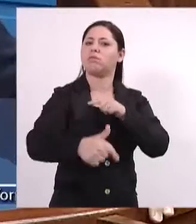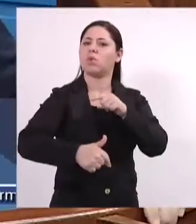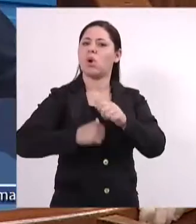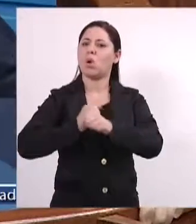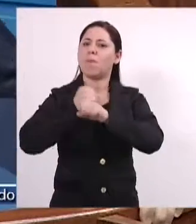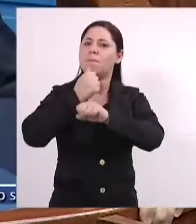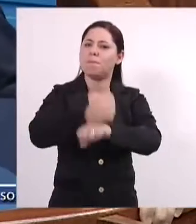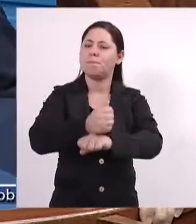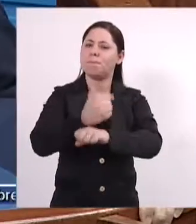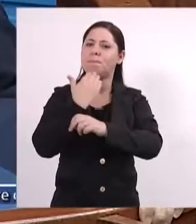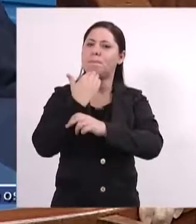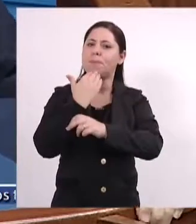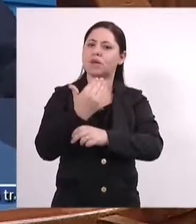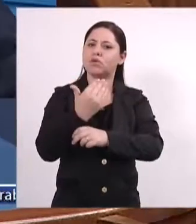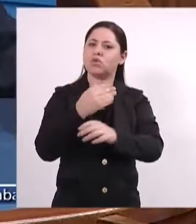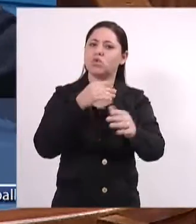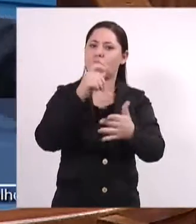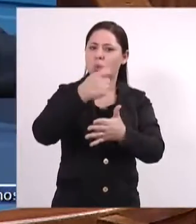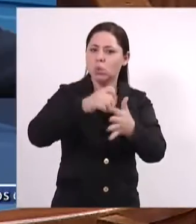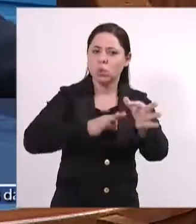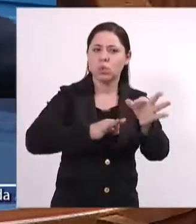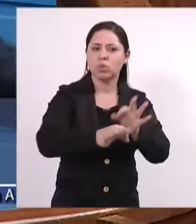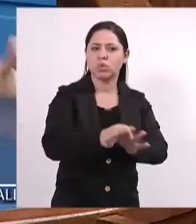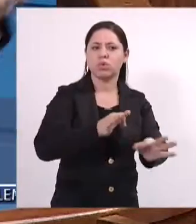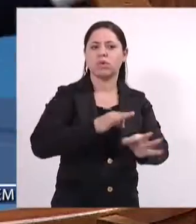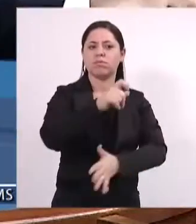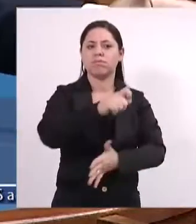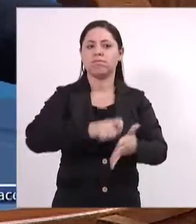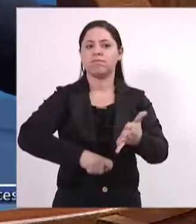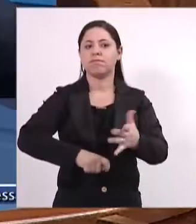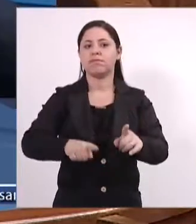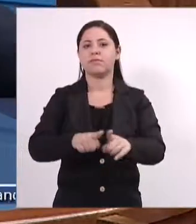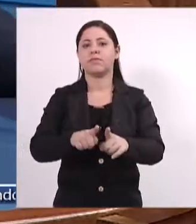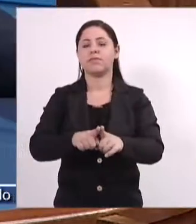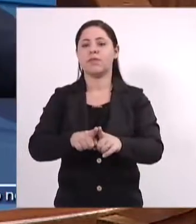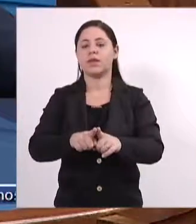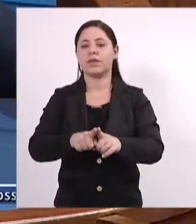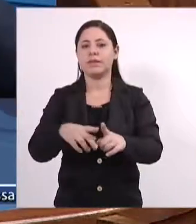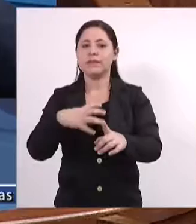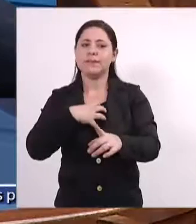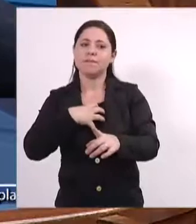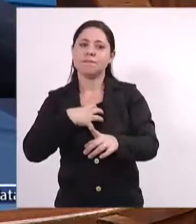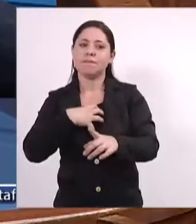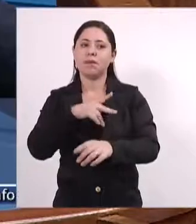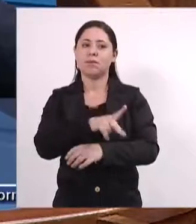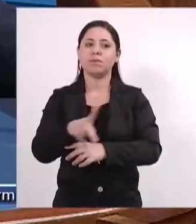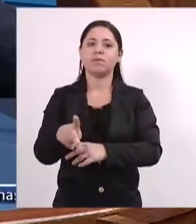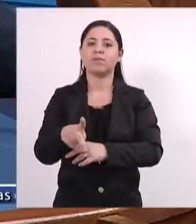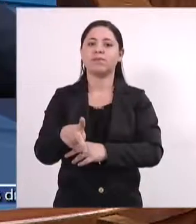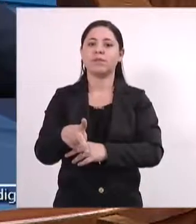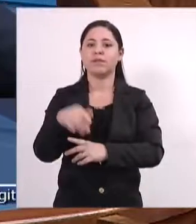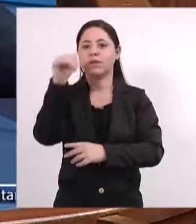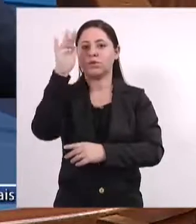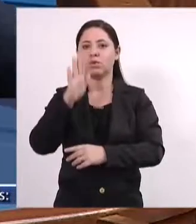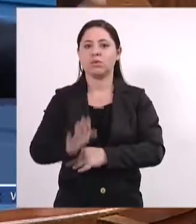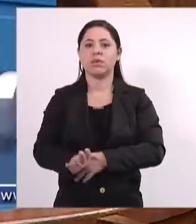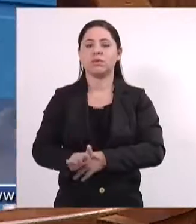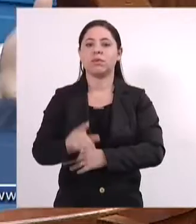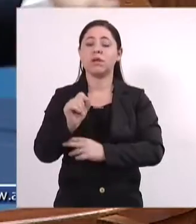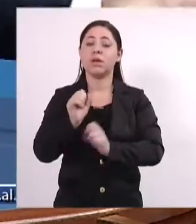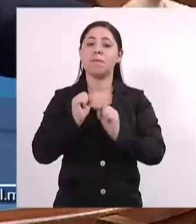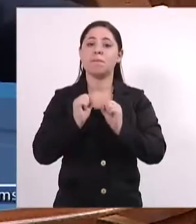buscou regulamentar e sensibilizar o presidente da República para